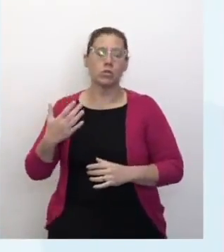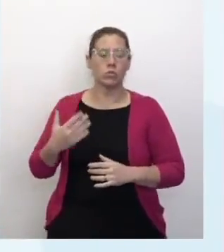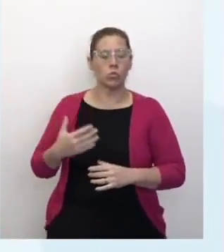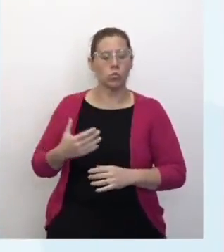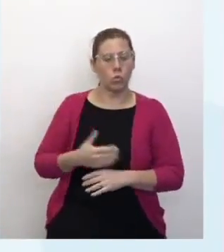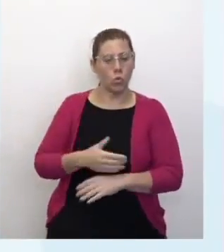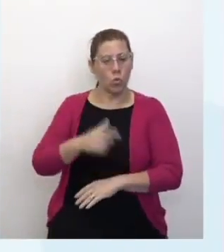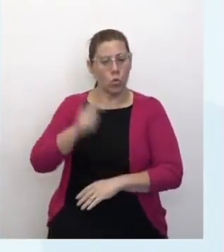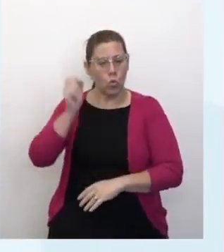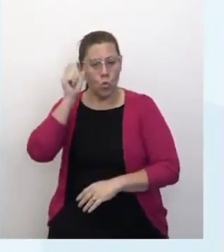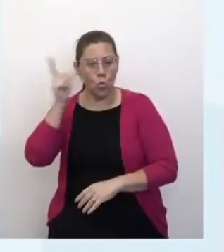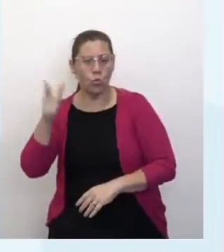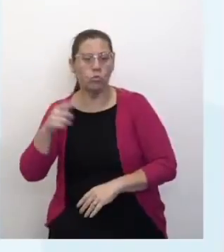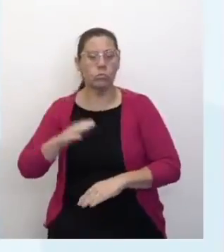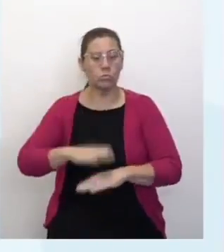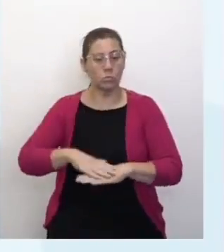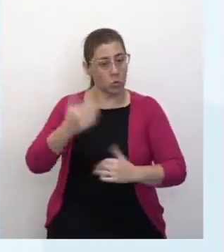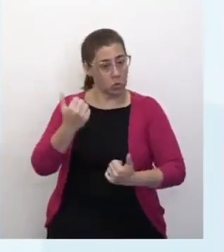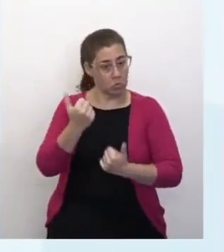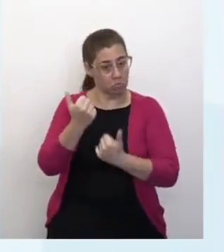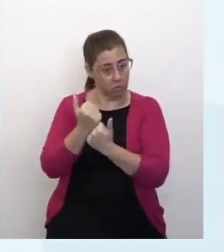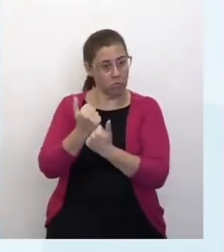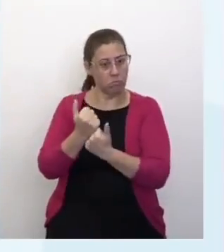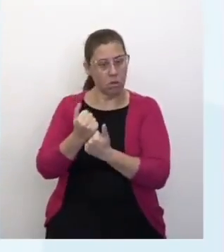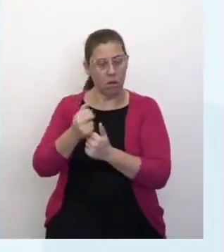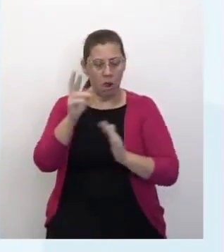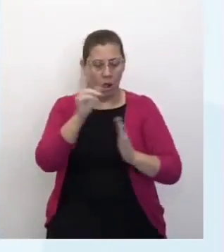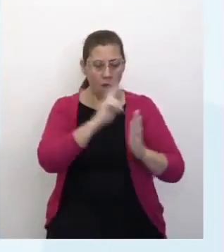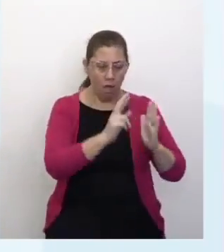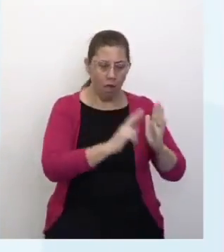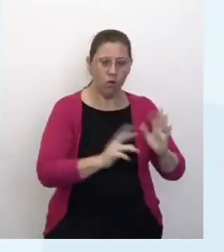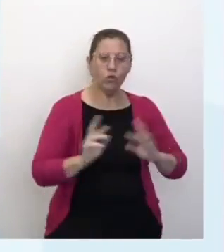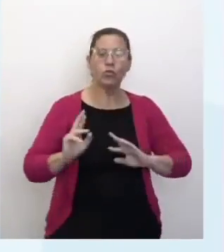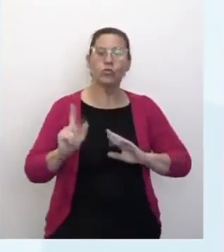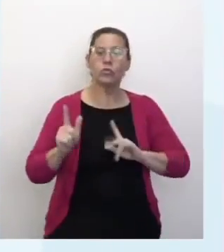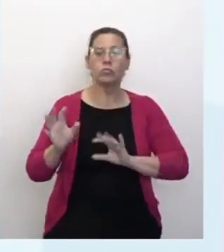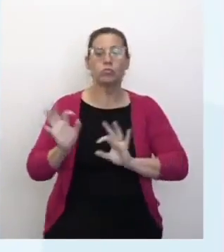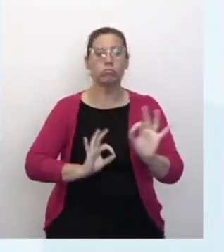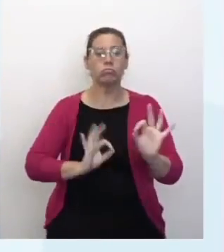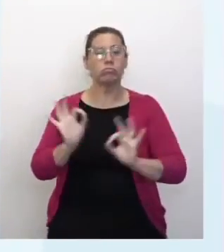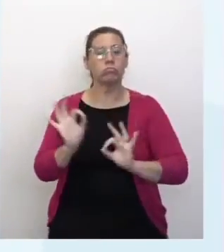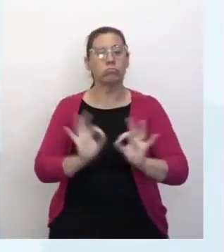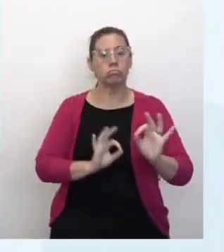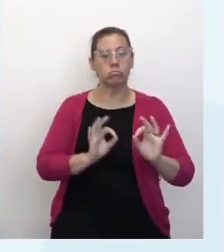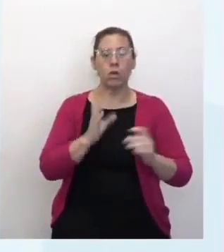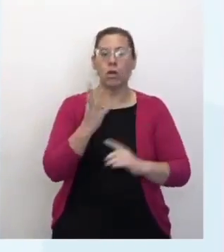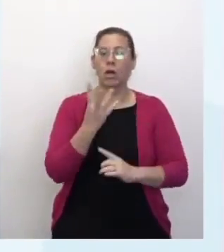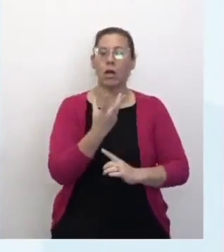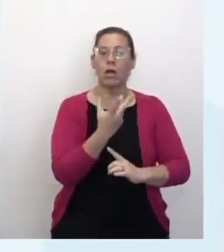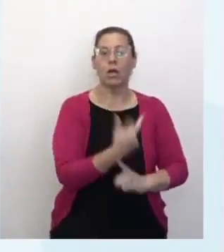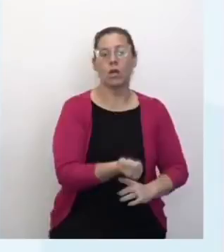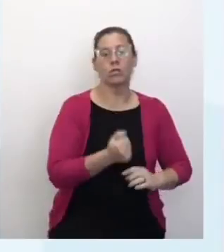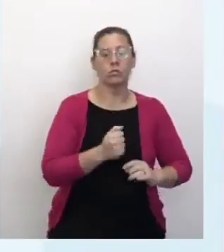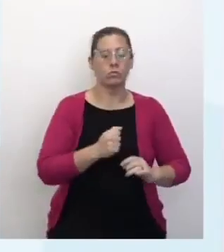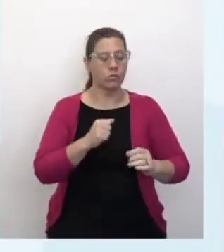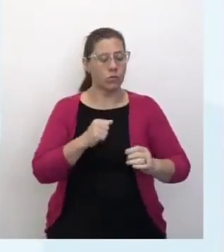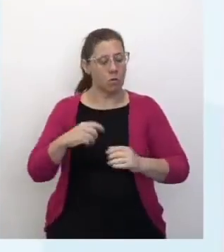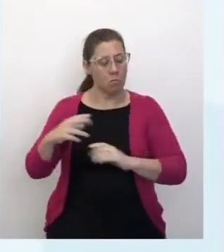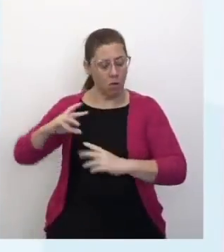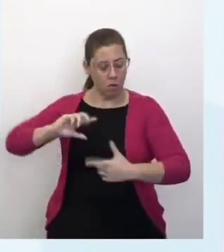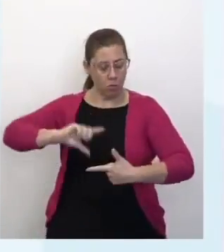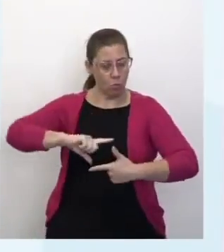contemporâneos. E habilidade de suporte, que é relacionar diferentes produções artísticas e culturais contemporâneas com outras obras do passado,